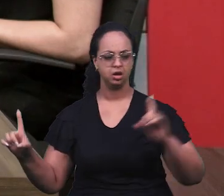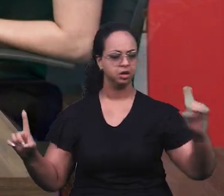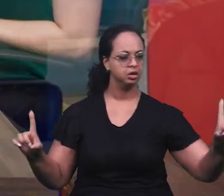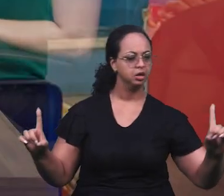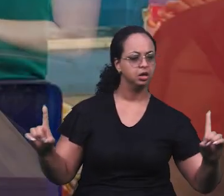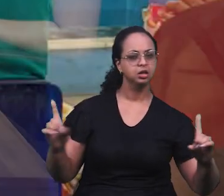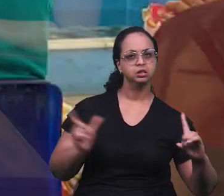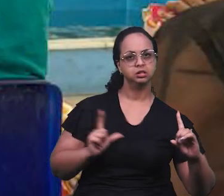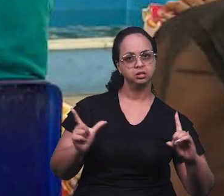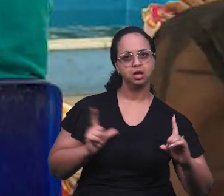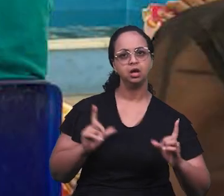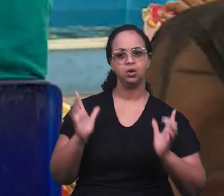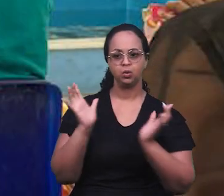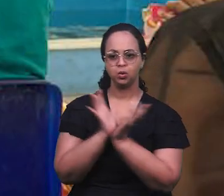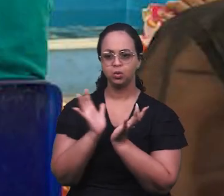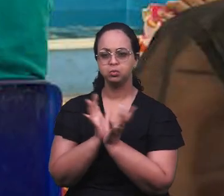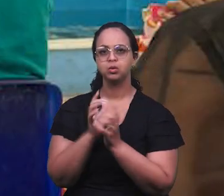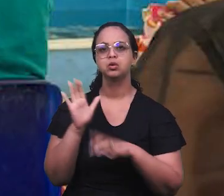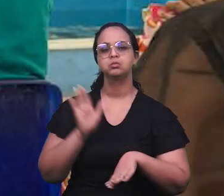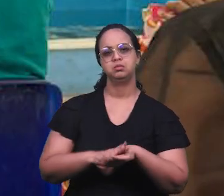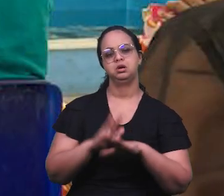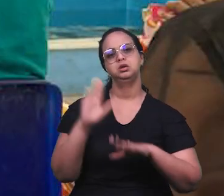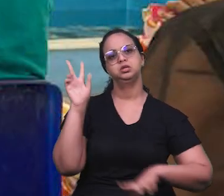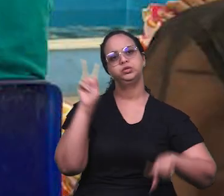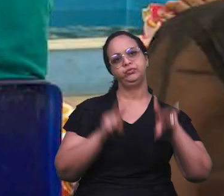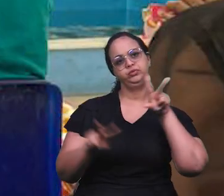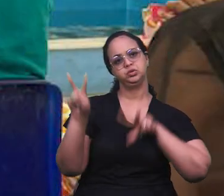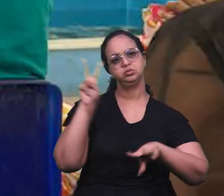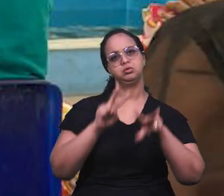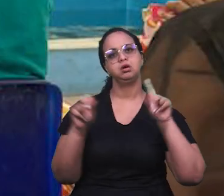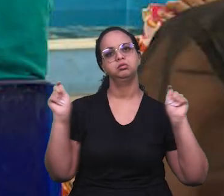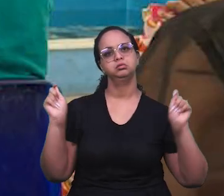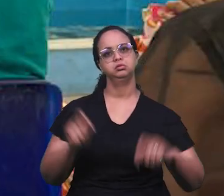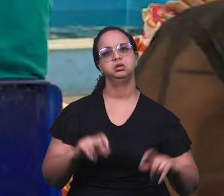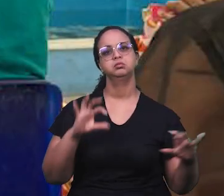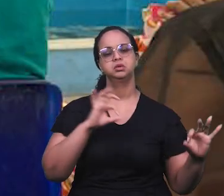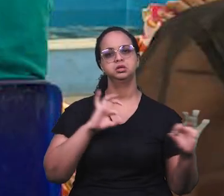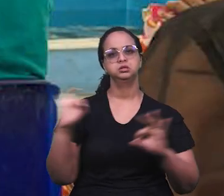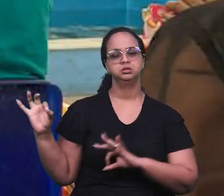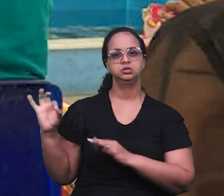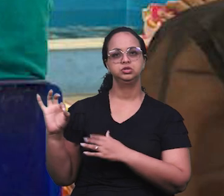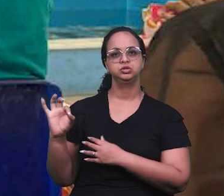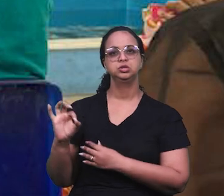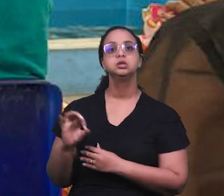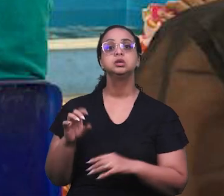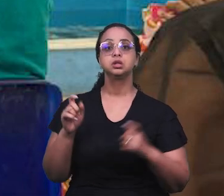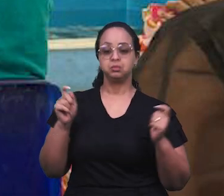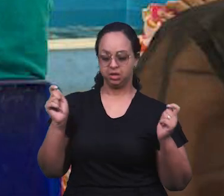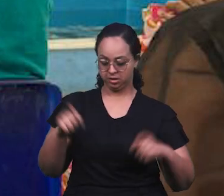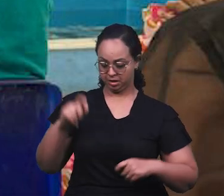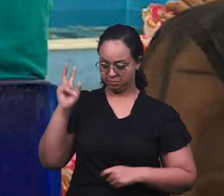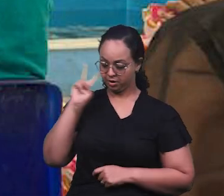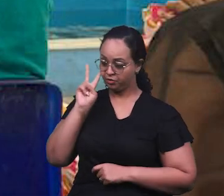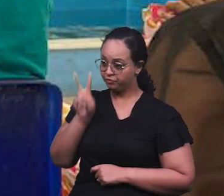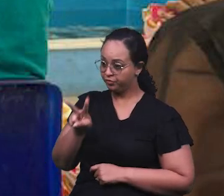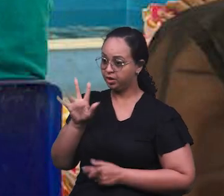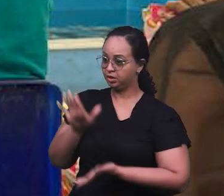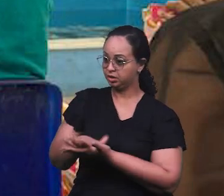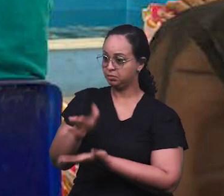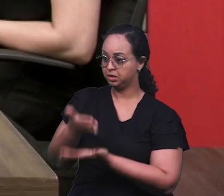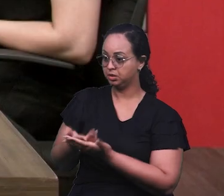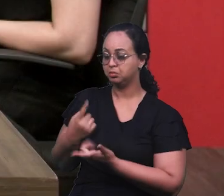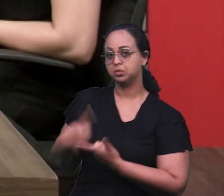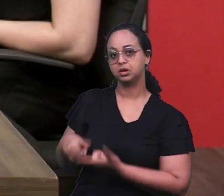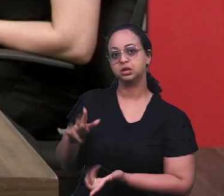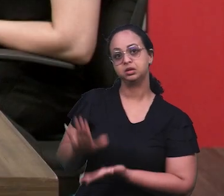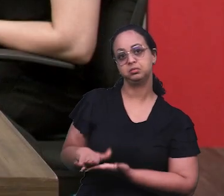mundo numa equipe, num local que fique visual para ele assistir tanto o batismo, como também que ele possa assistir a interpretação. E quando a